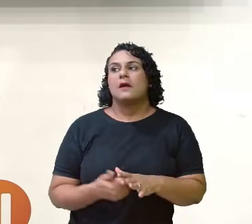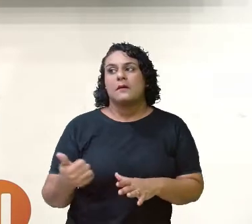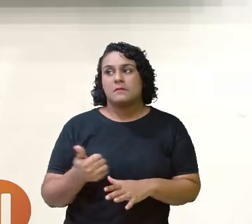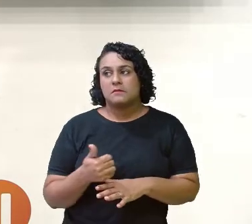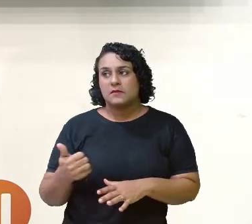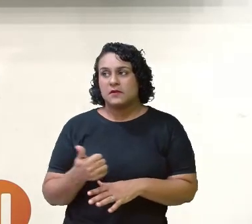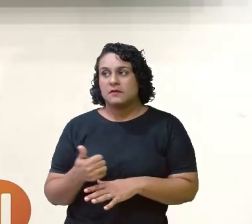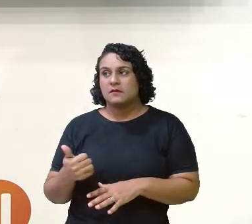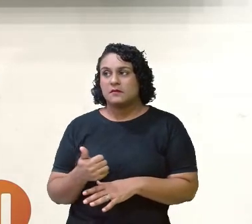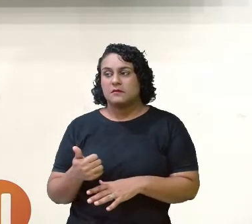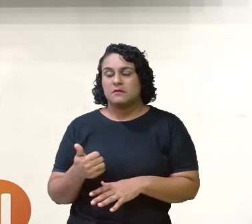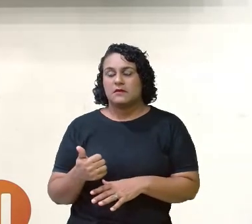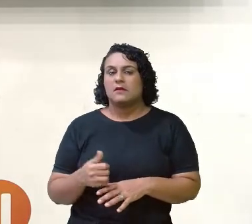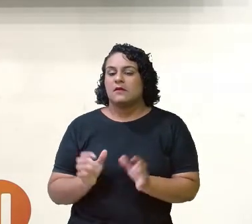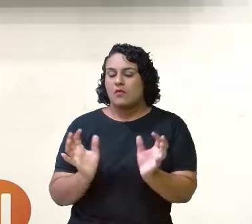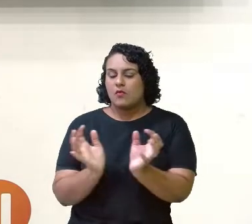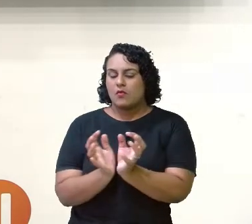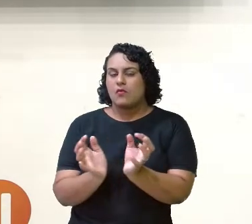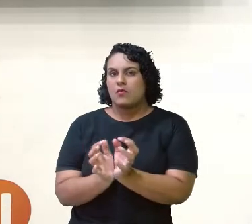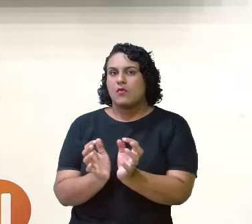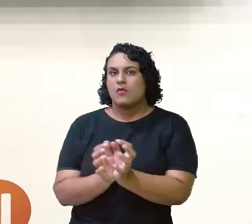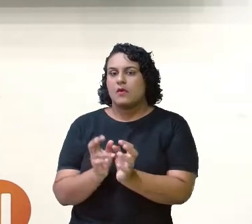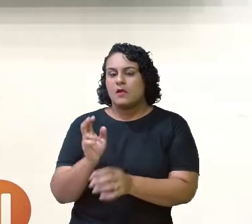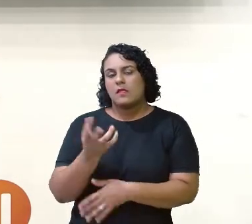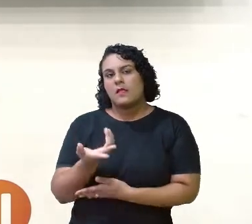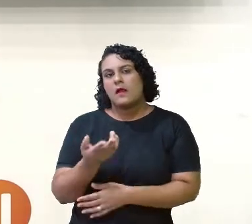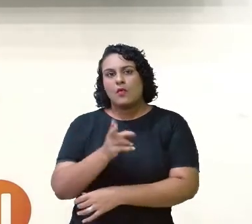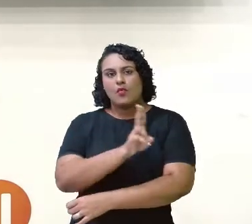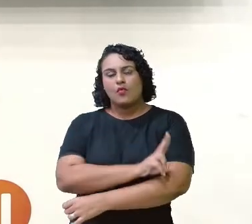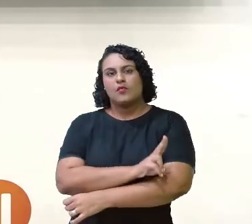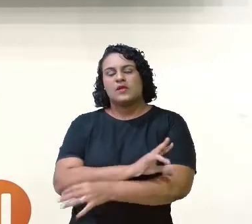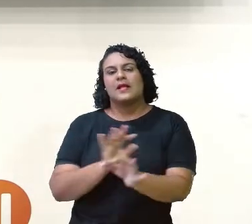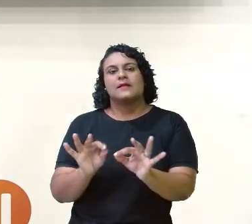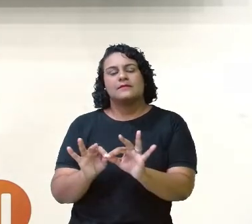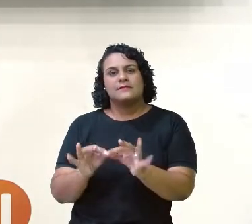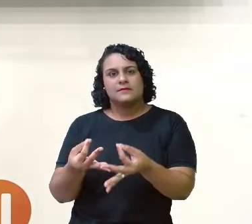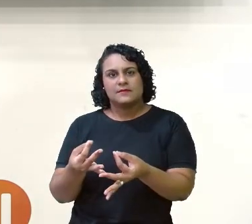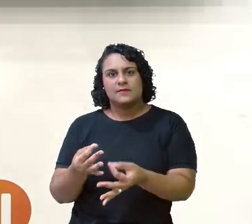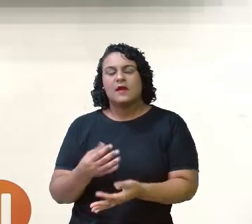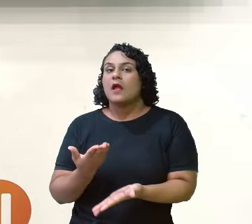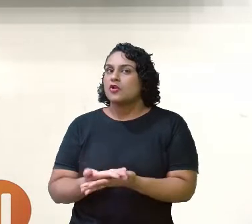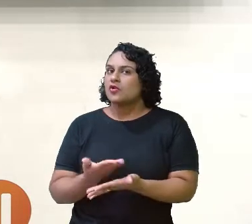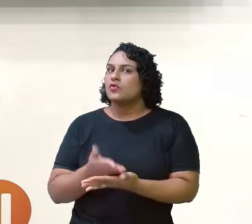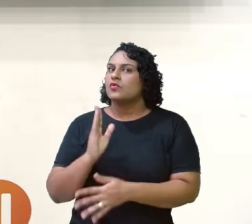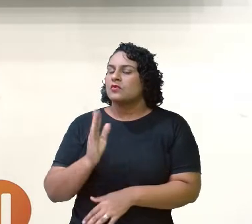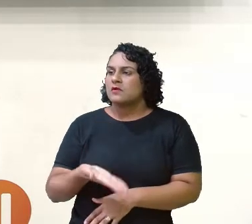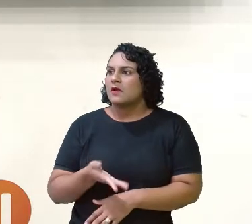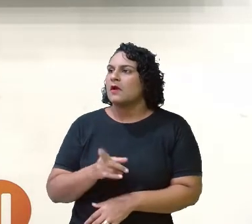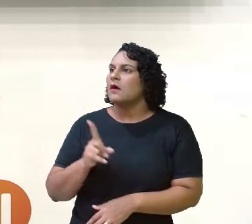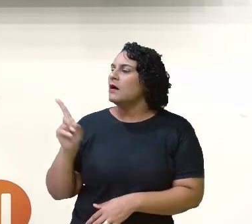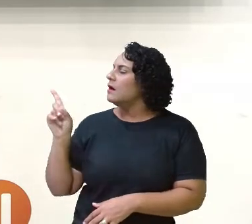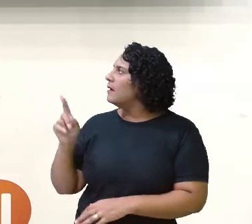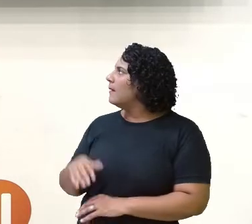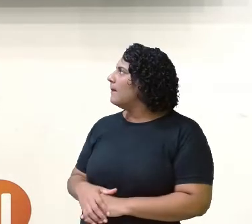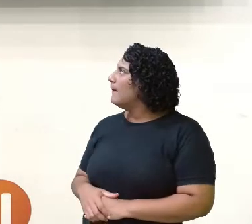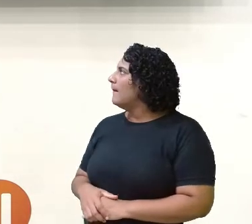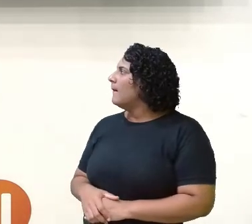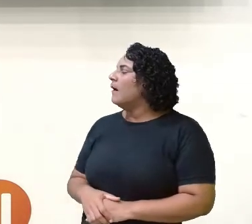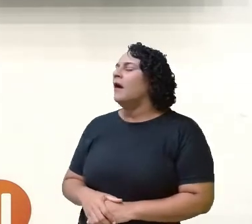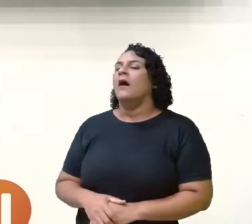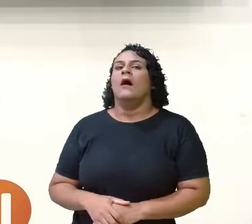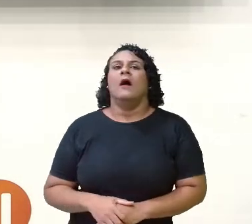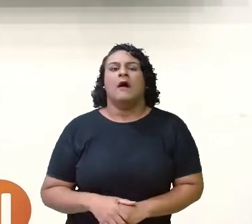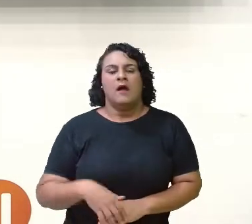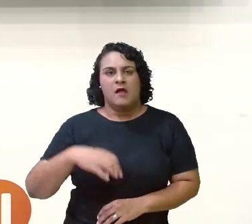das unidades simples. A gente já estudou isso. Está na casa da centena. Então,